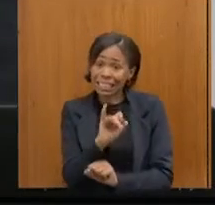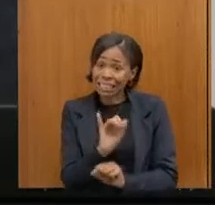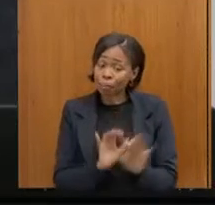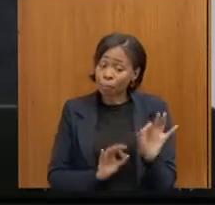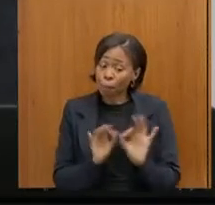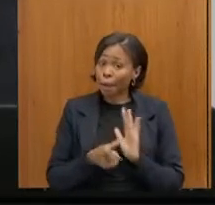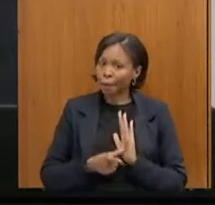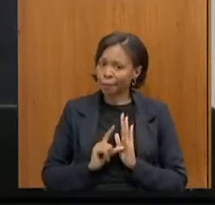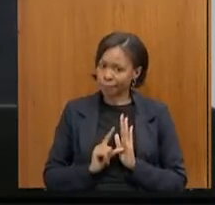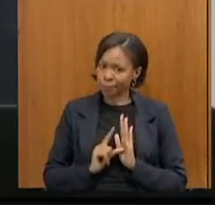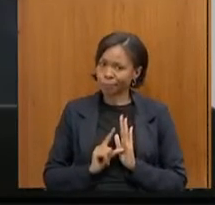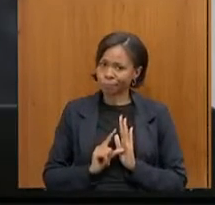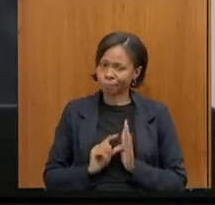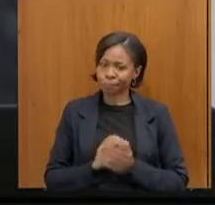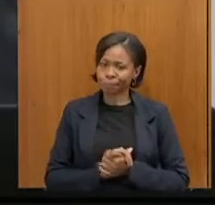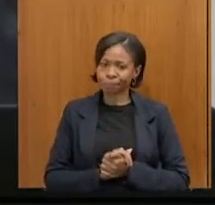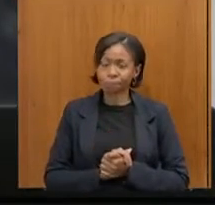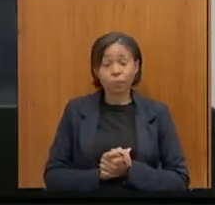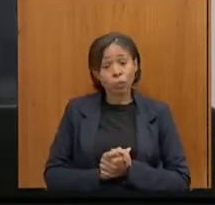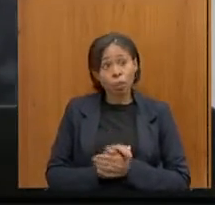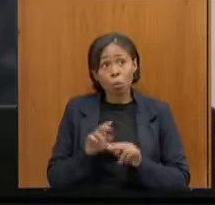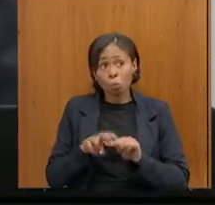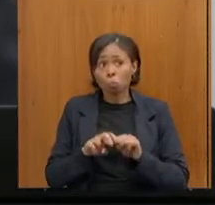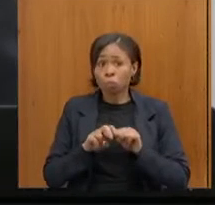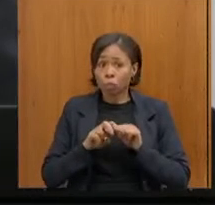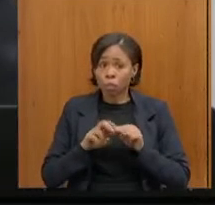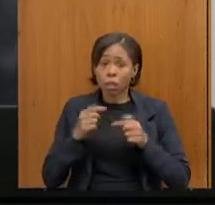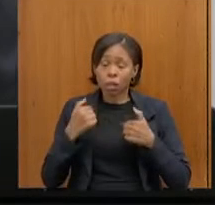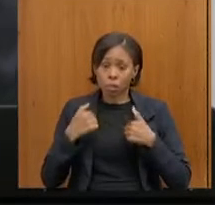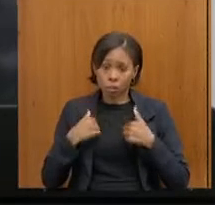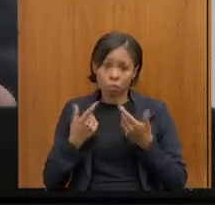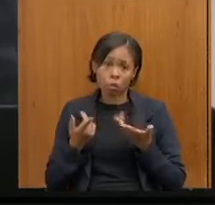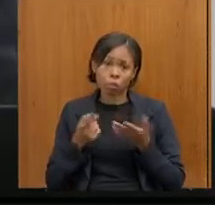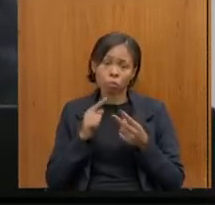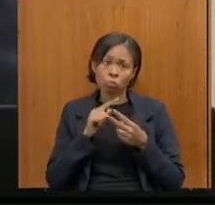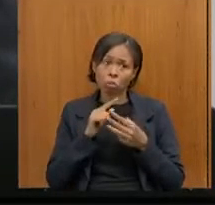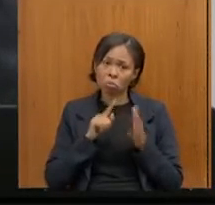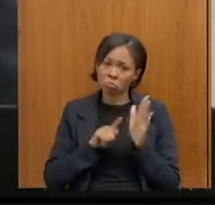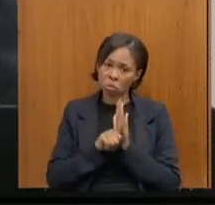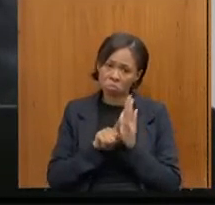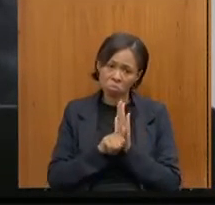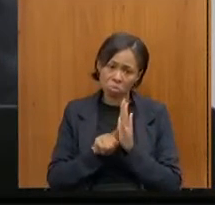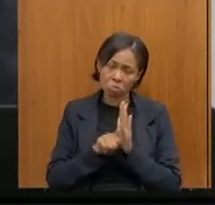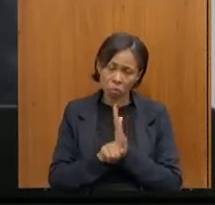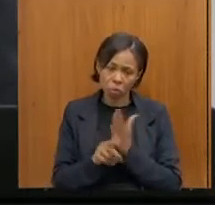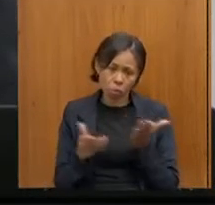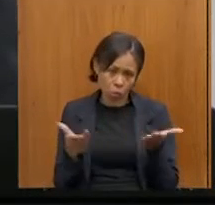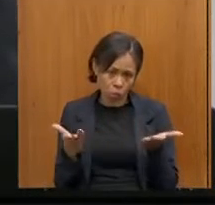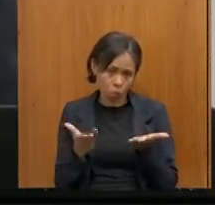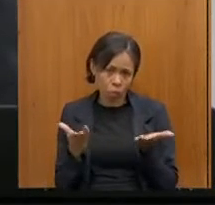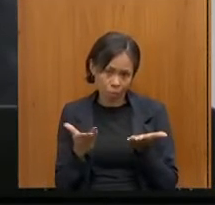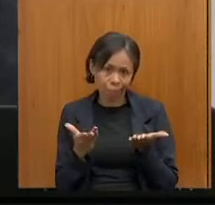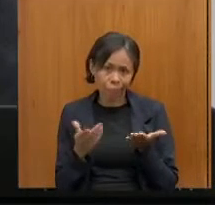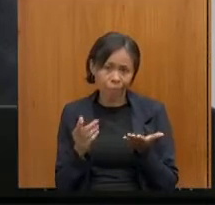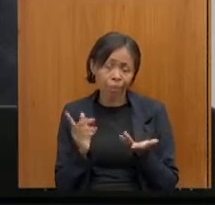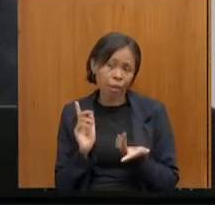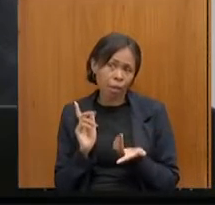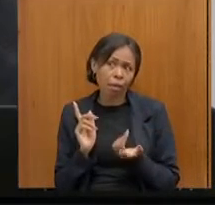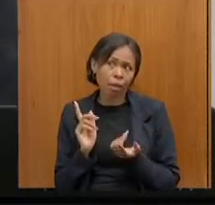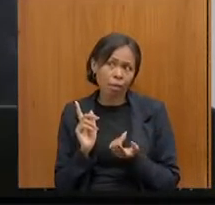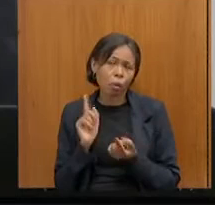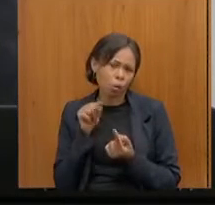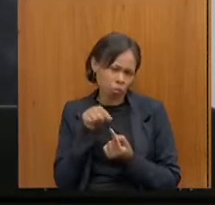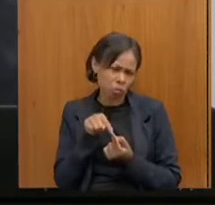para enfrentá-los e portanto o motivo da minha das minhas perguntas aqui hoje vem muito de